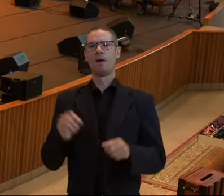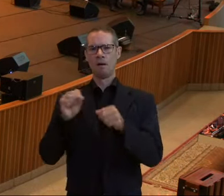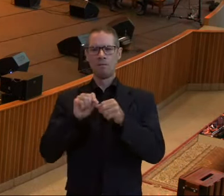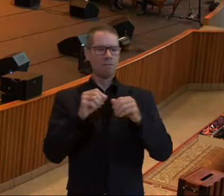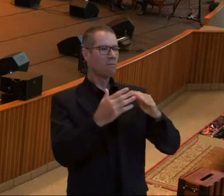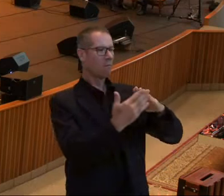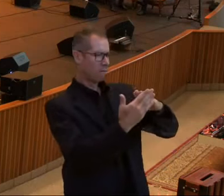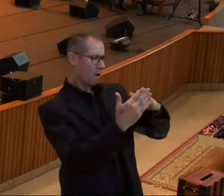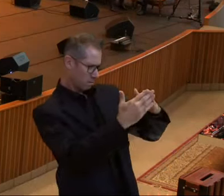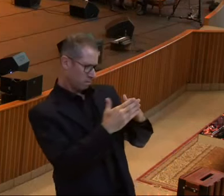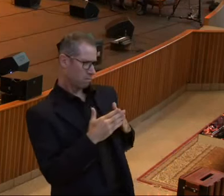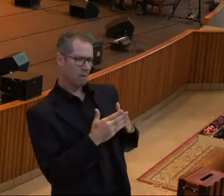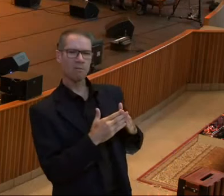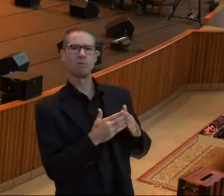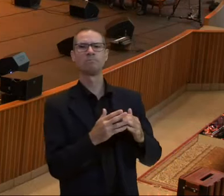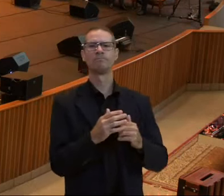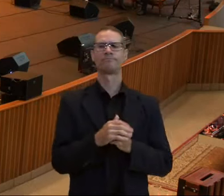um favor.